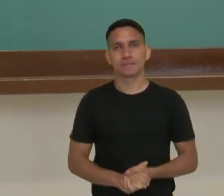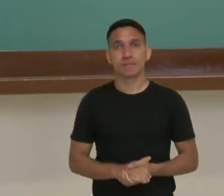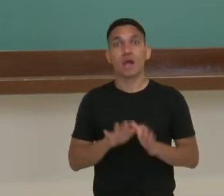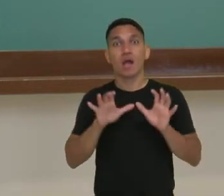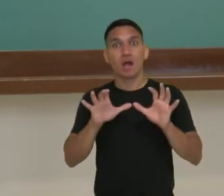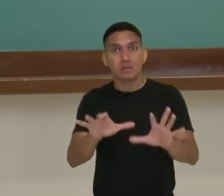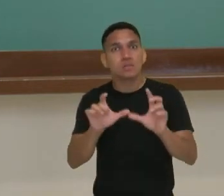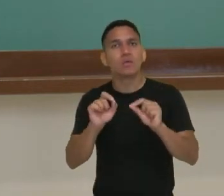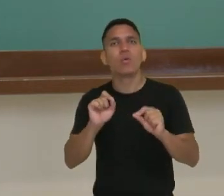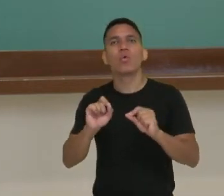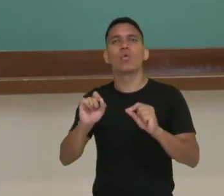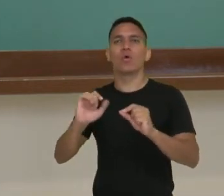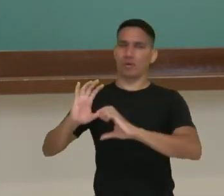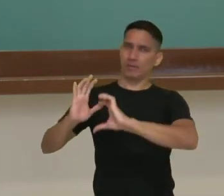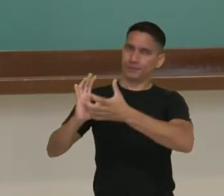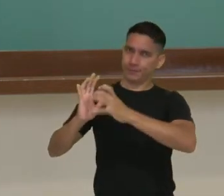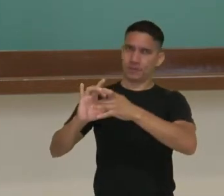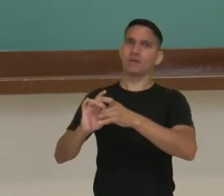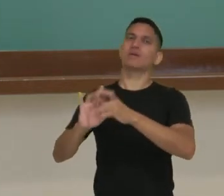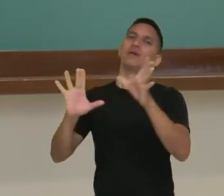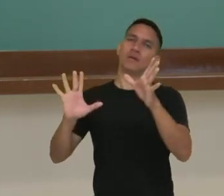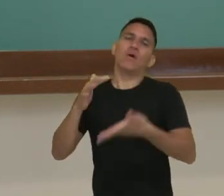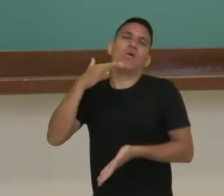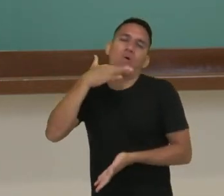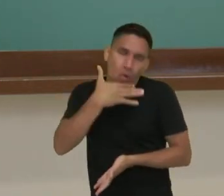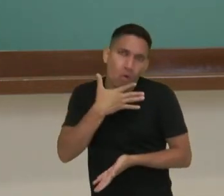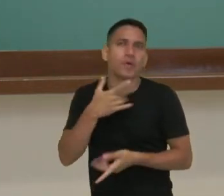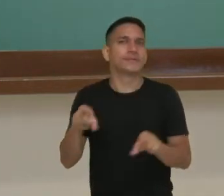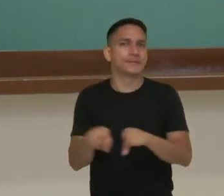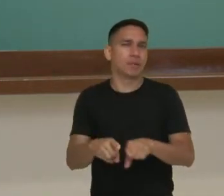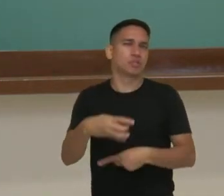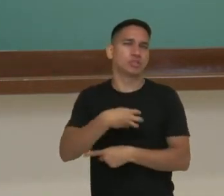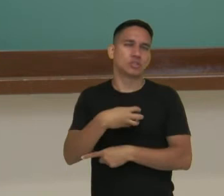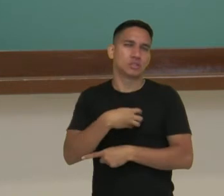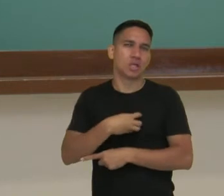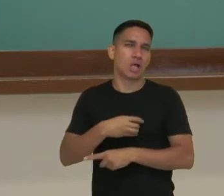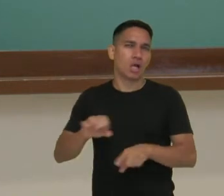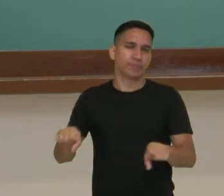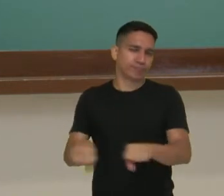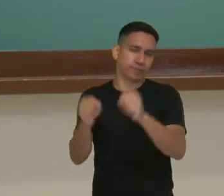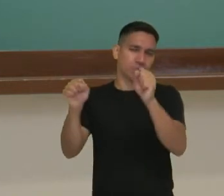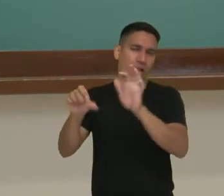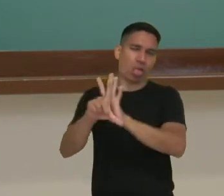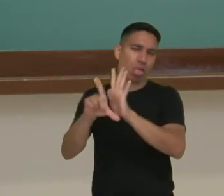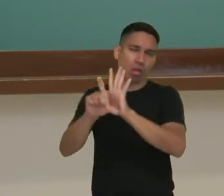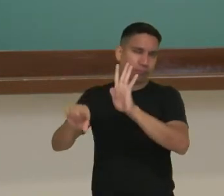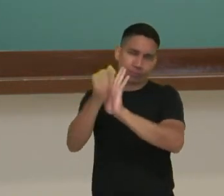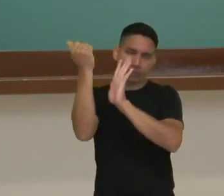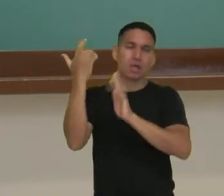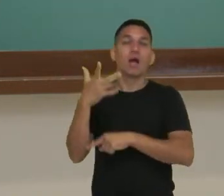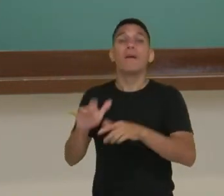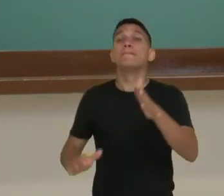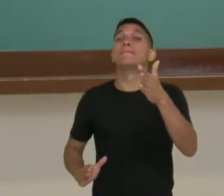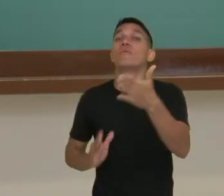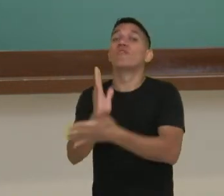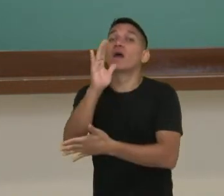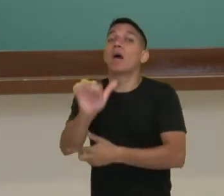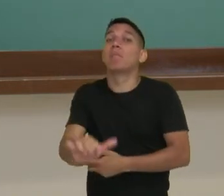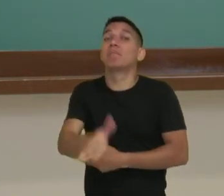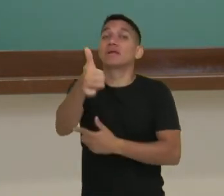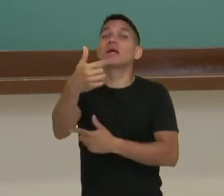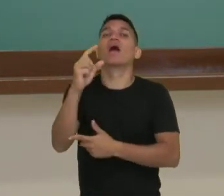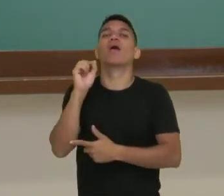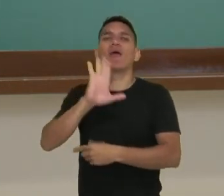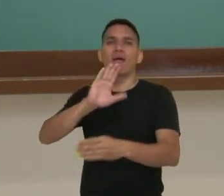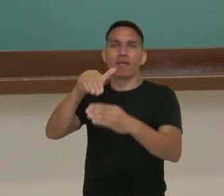os liberais, claro, né, de um meio bastante ilegal, eles vão vencer então essa primeira eleição que vai ocorrer,